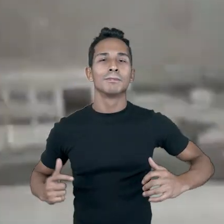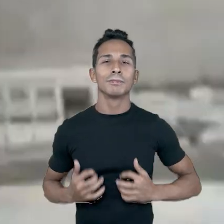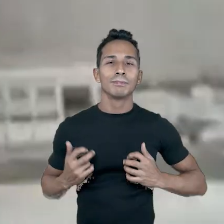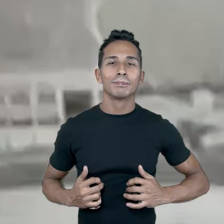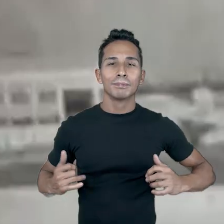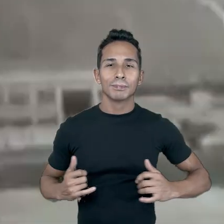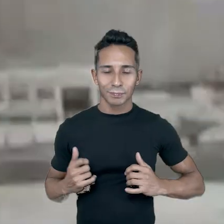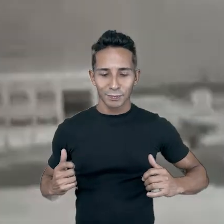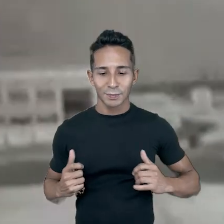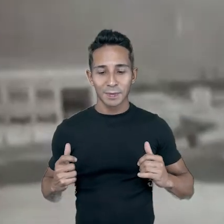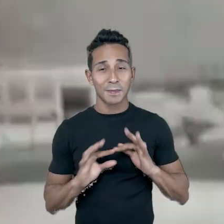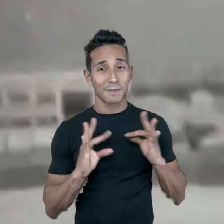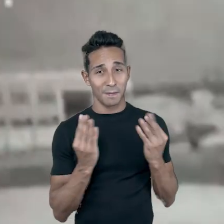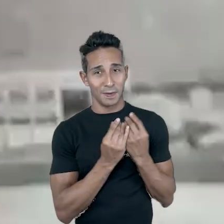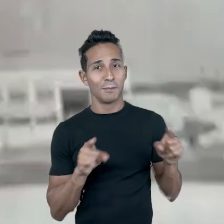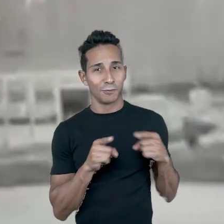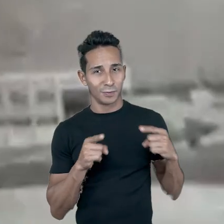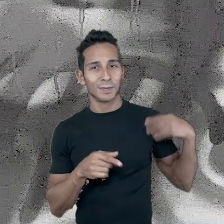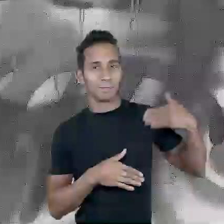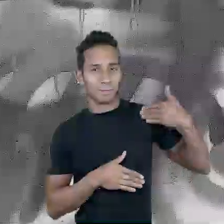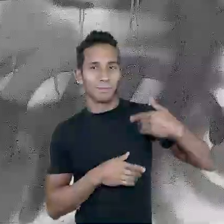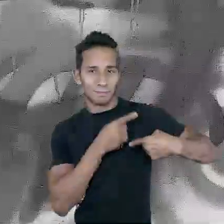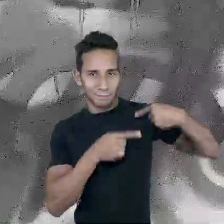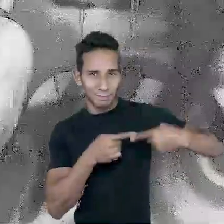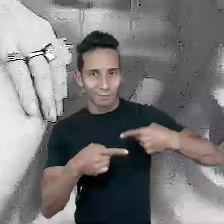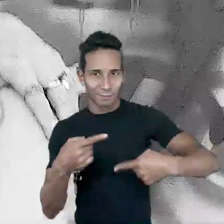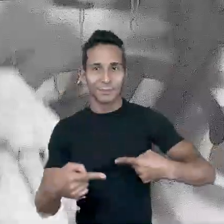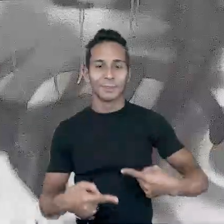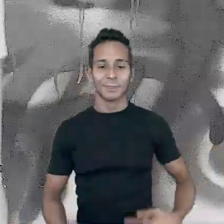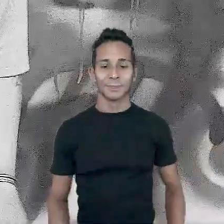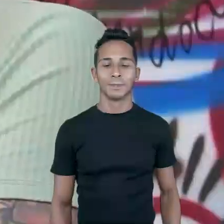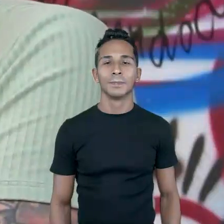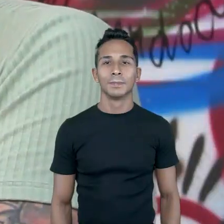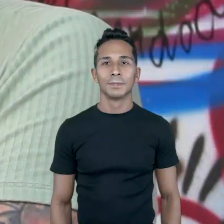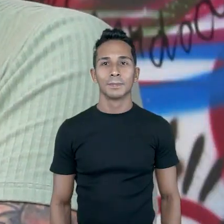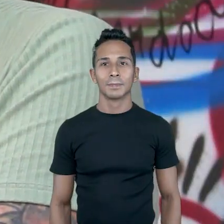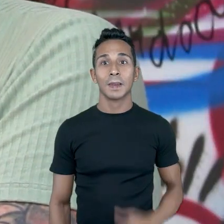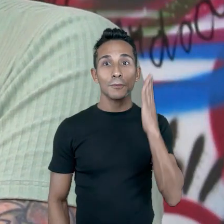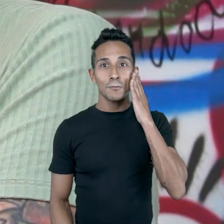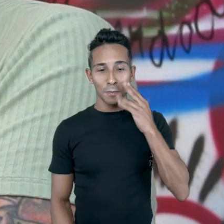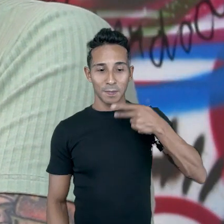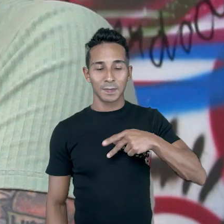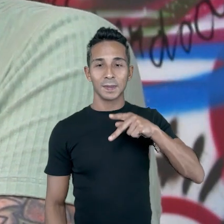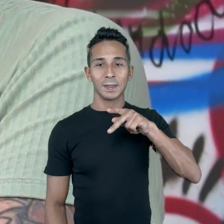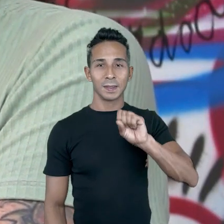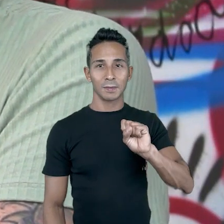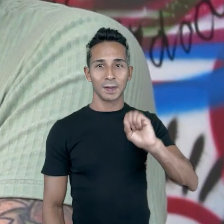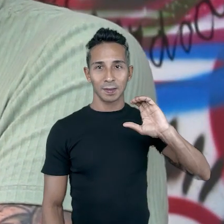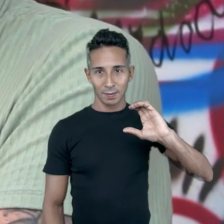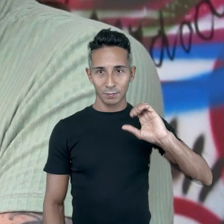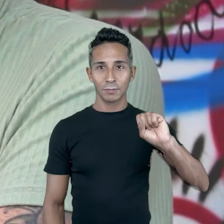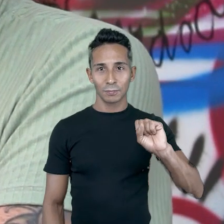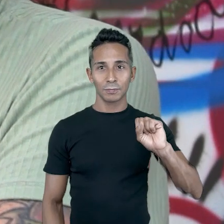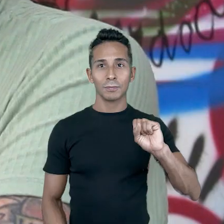né? A música começou assim na minha família. E quando a gente soube que